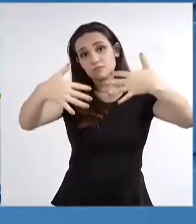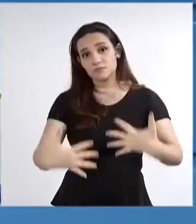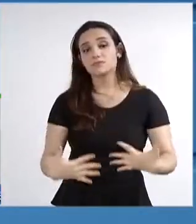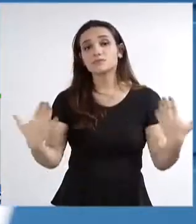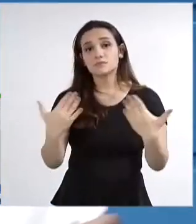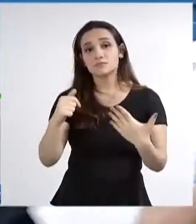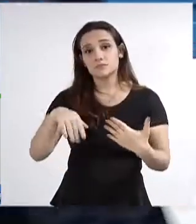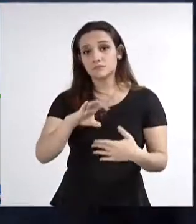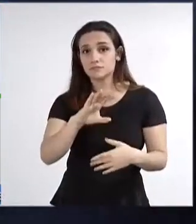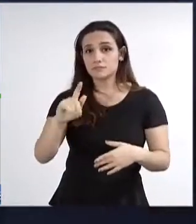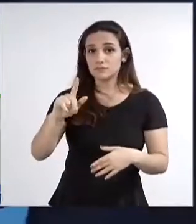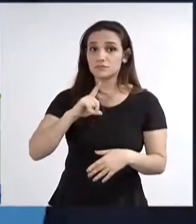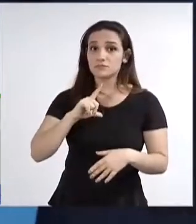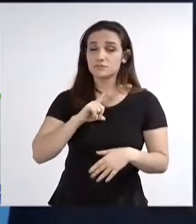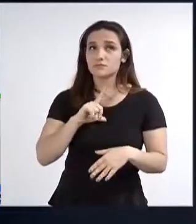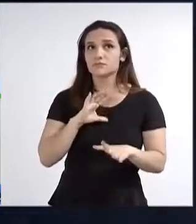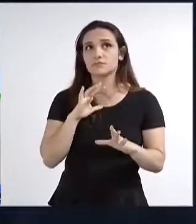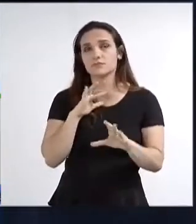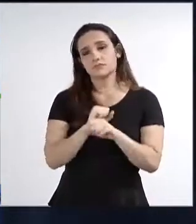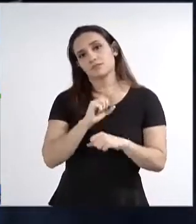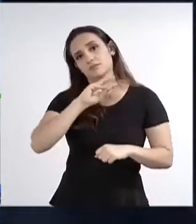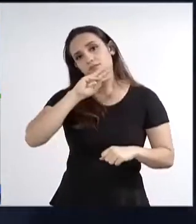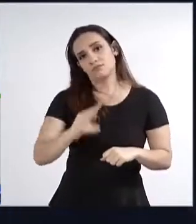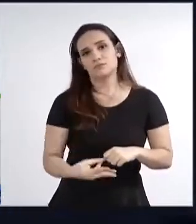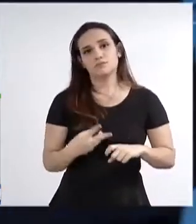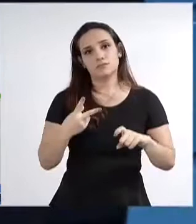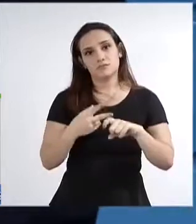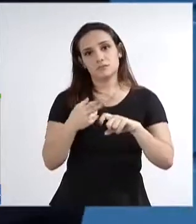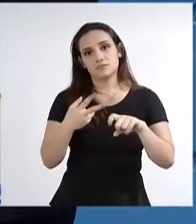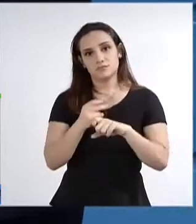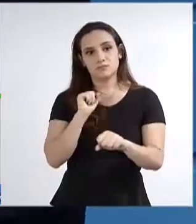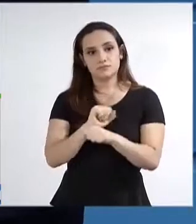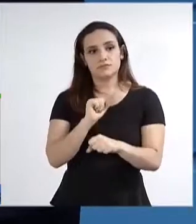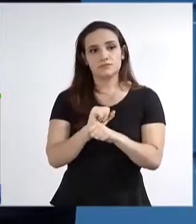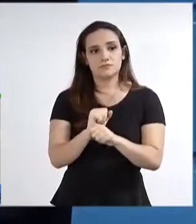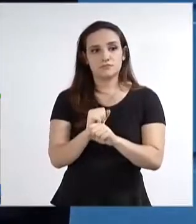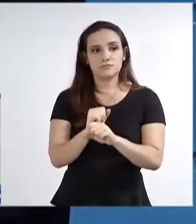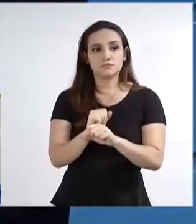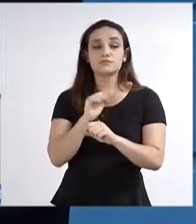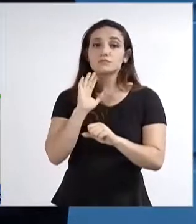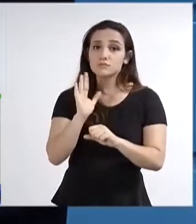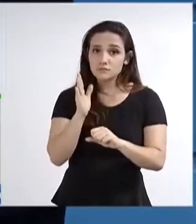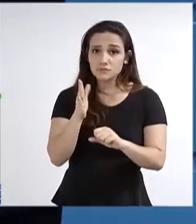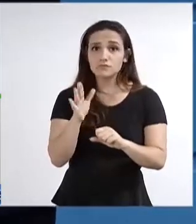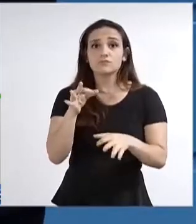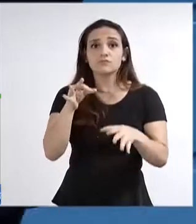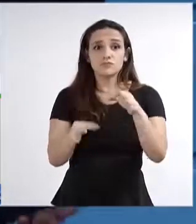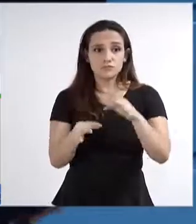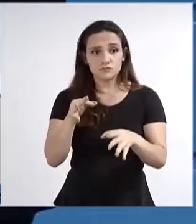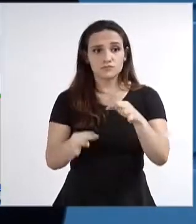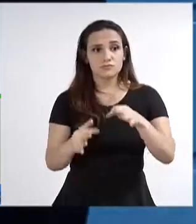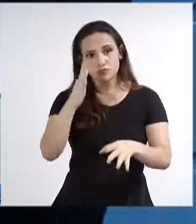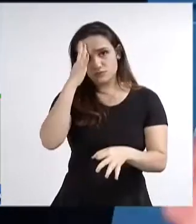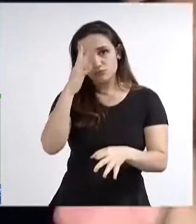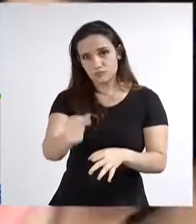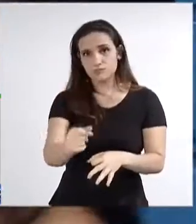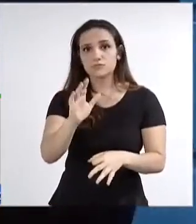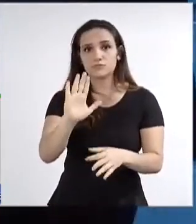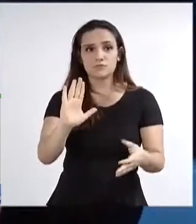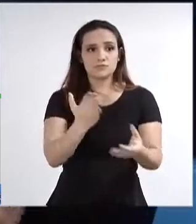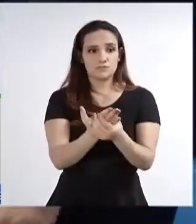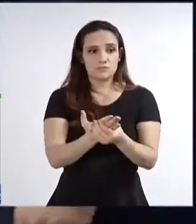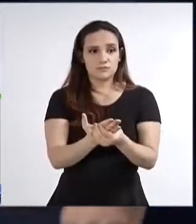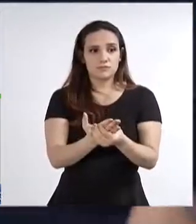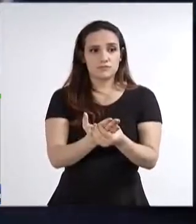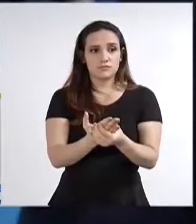em Campo Grande nós temos mais de 3.000 cirurgias judicializadas, palavras ratificadas no verbo